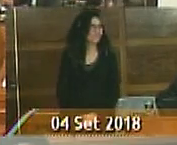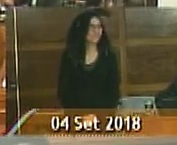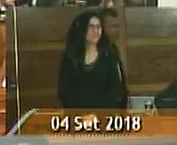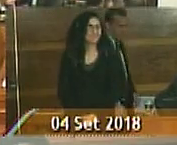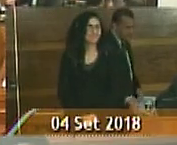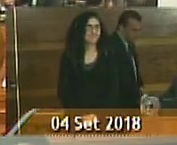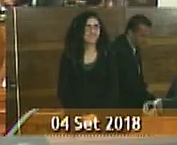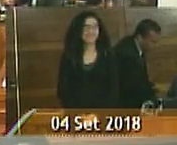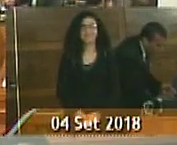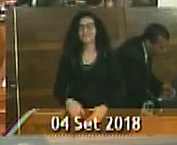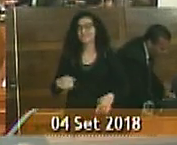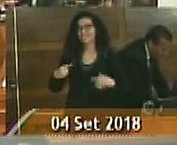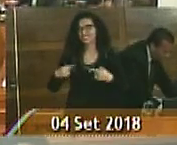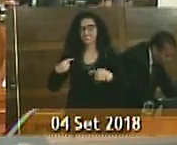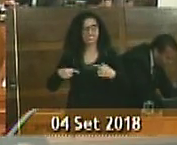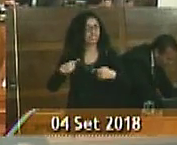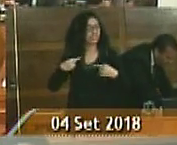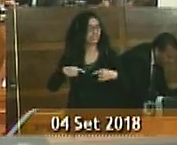votação. Em discussão.